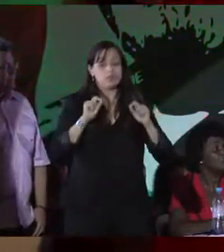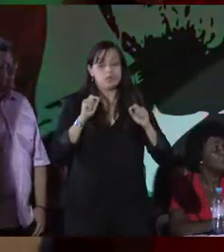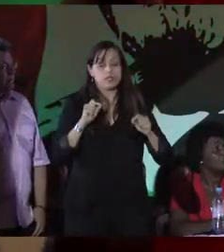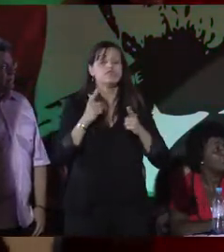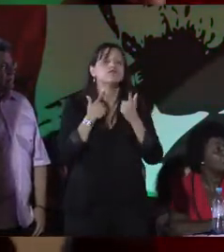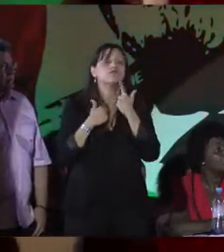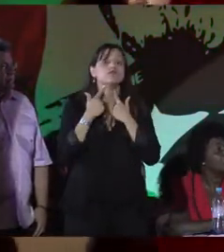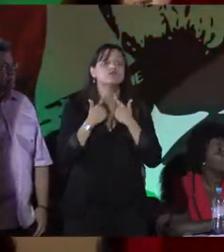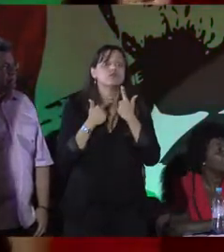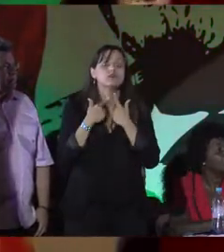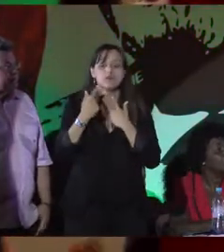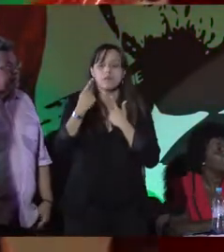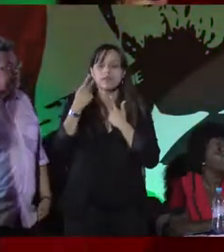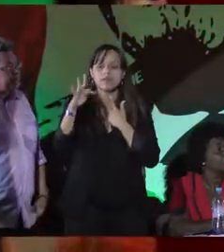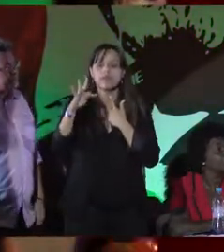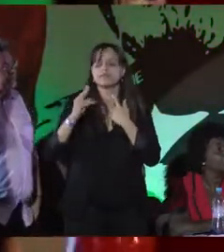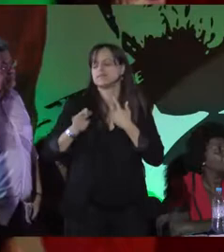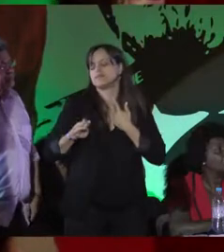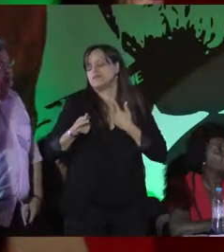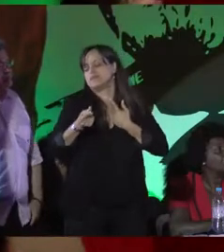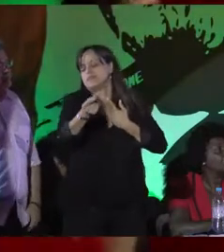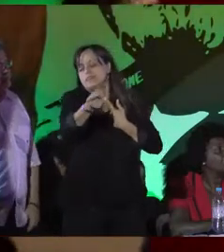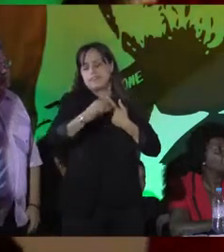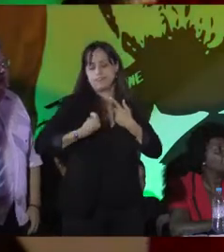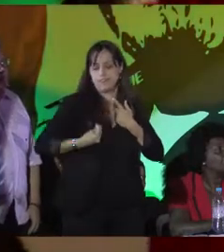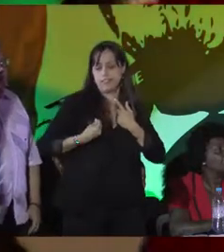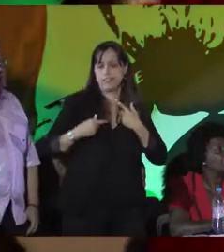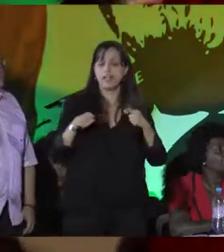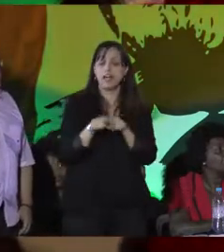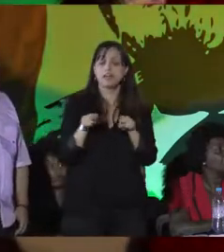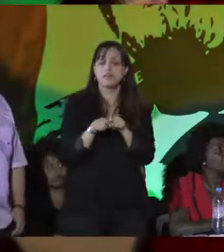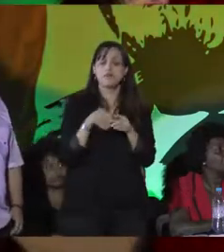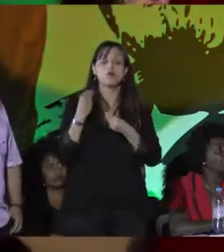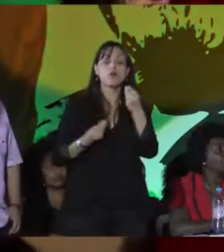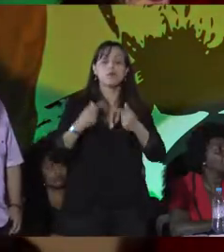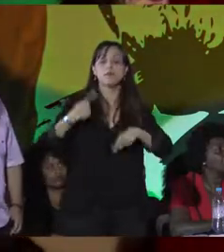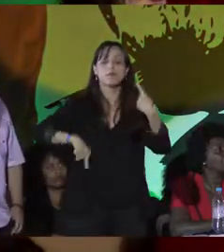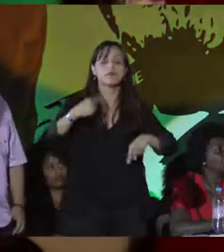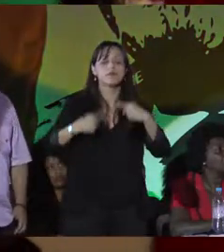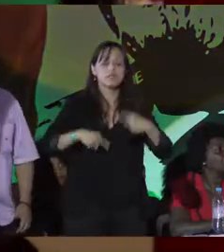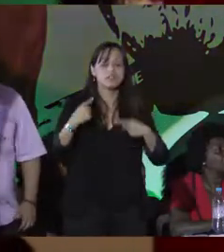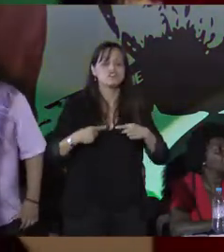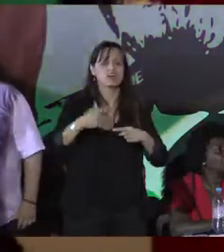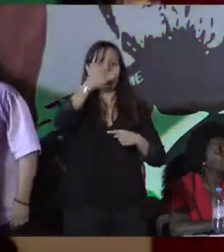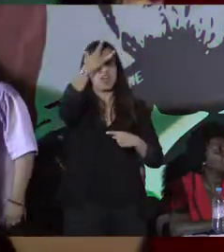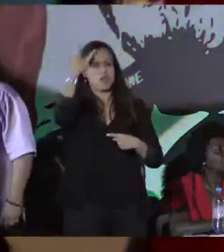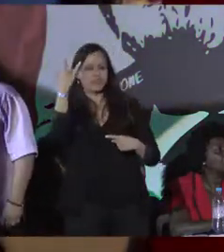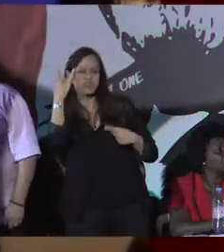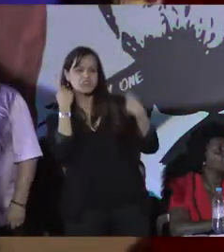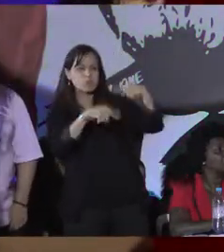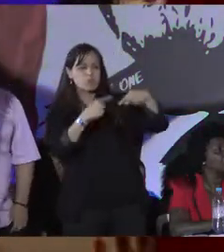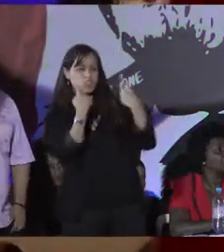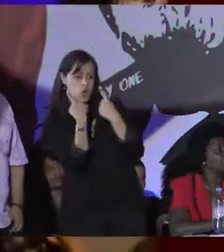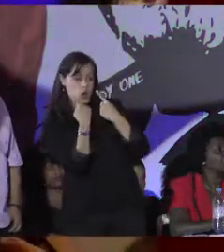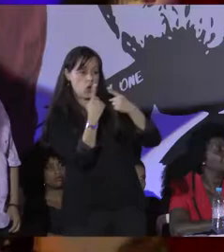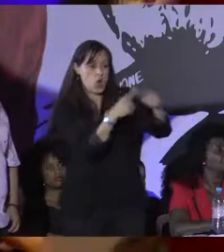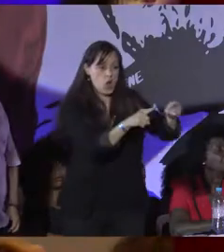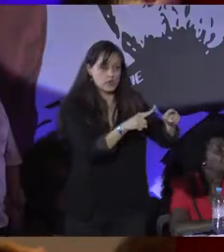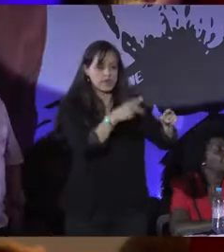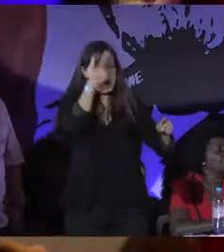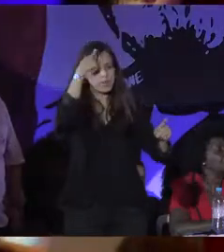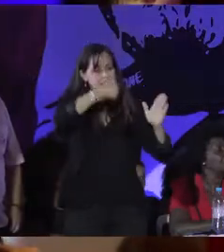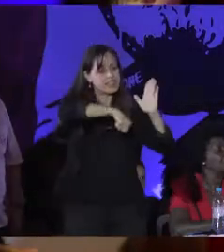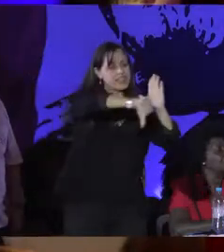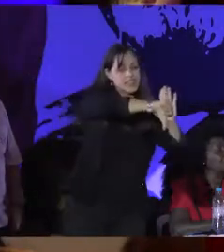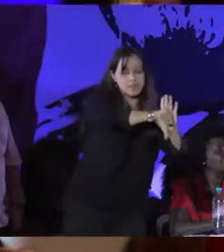PT vida longa e muita fortaleza, porque a política tem sido criminalizada, porque o judiciário tem